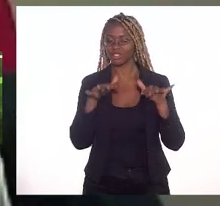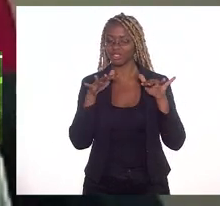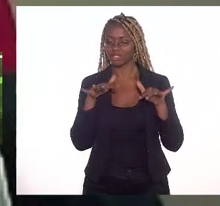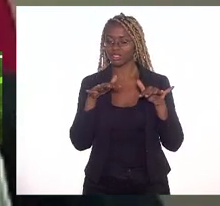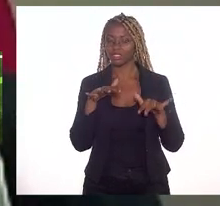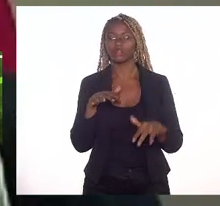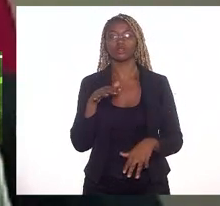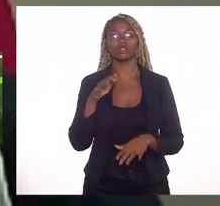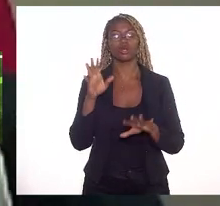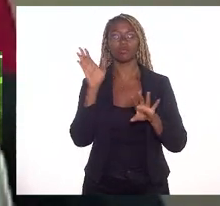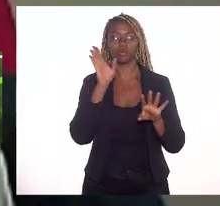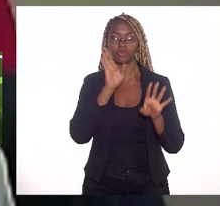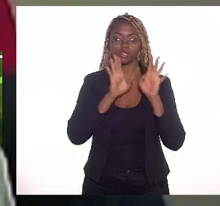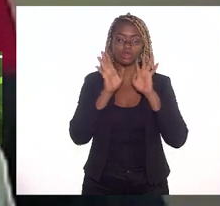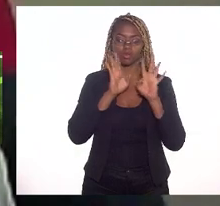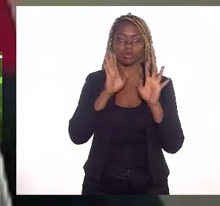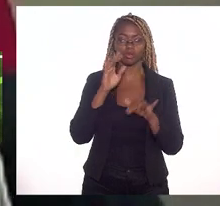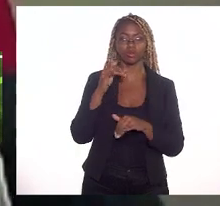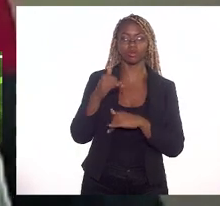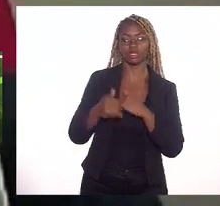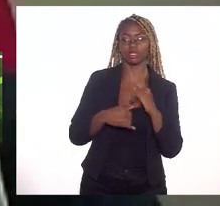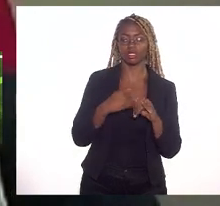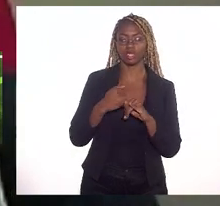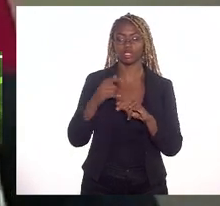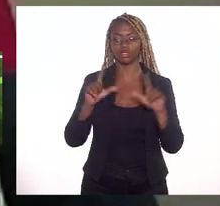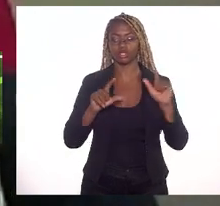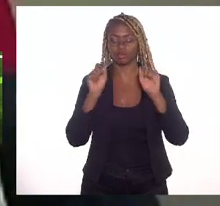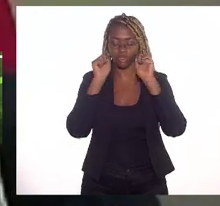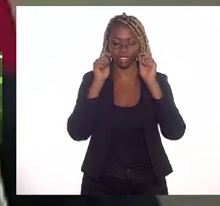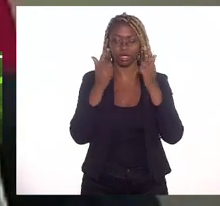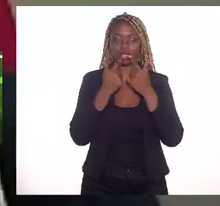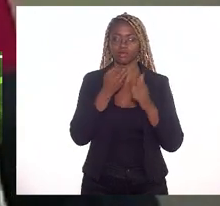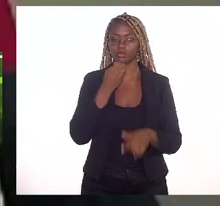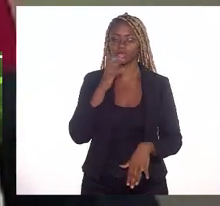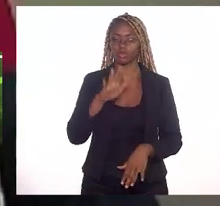mídias sociais e pela TV Alerj. Uma boa tarde